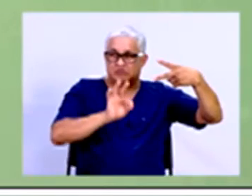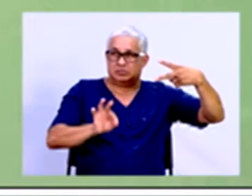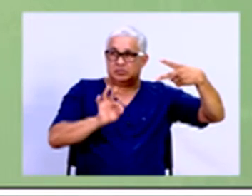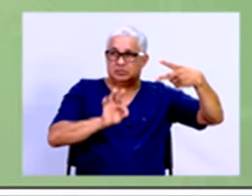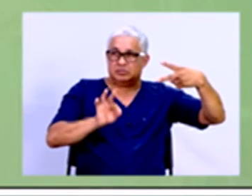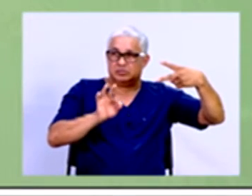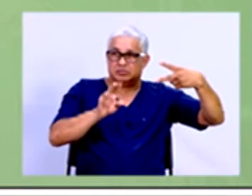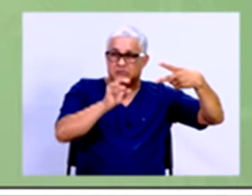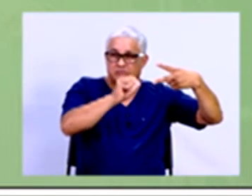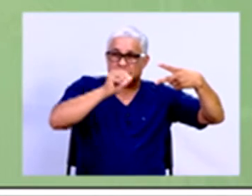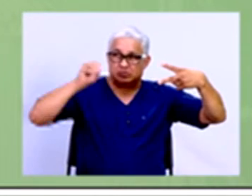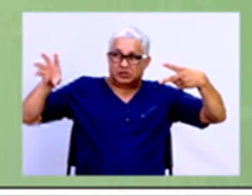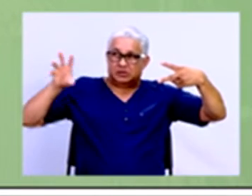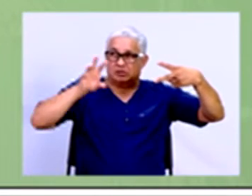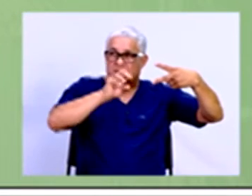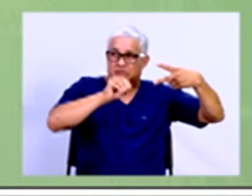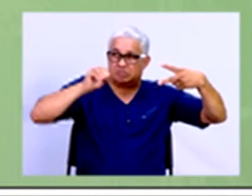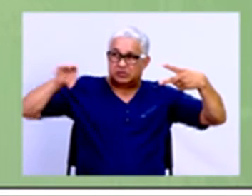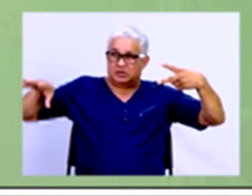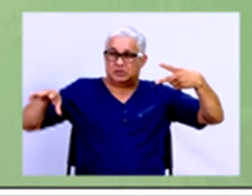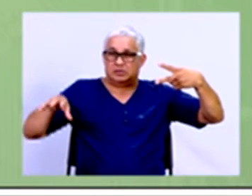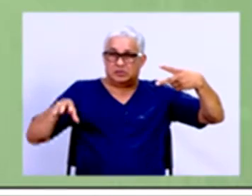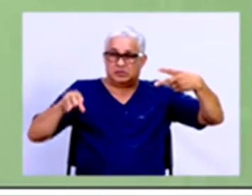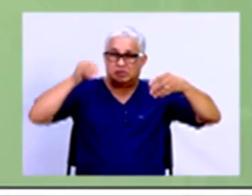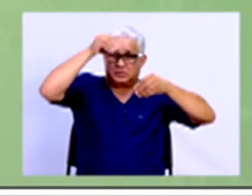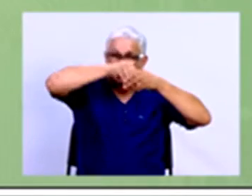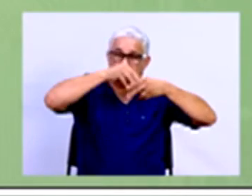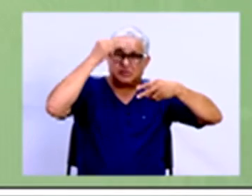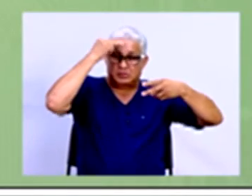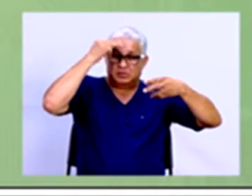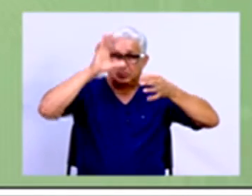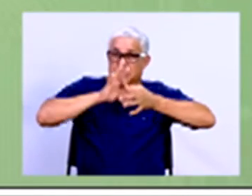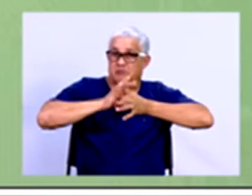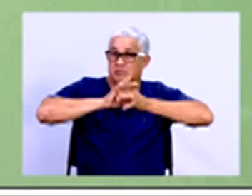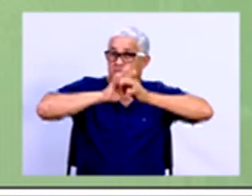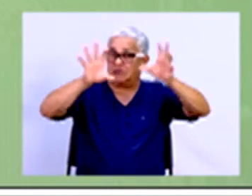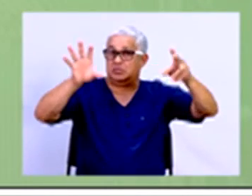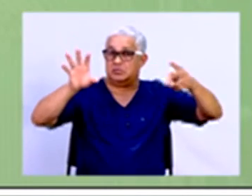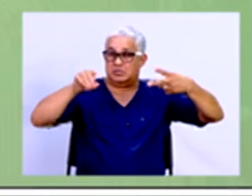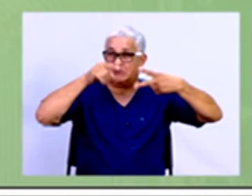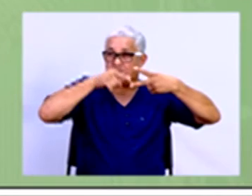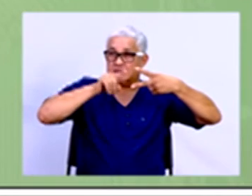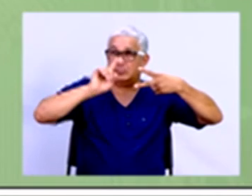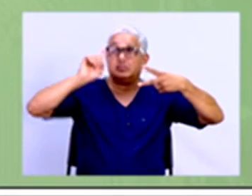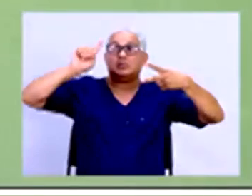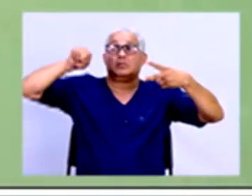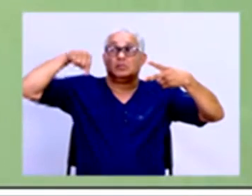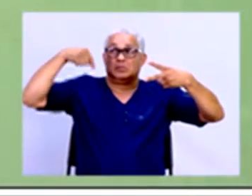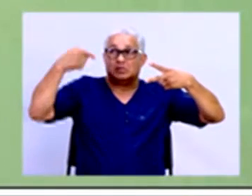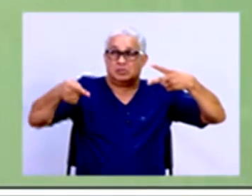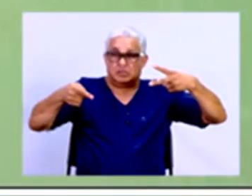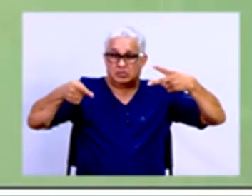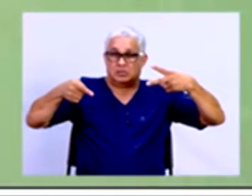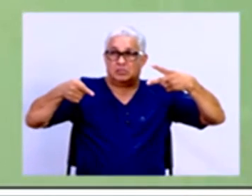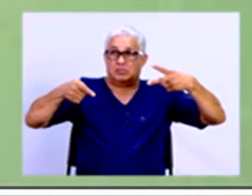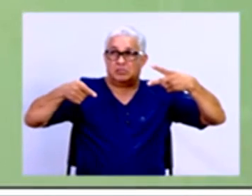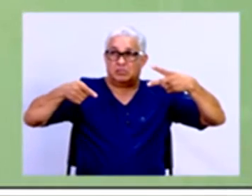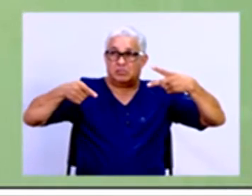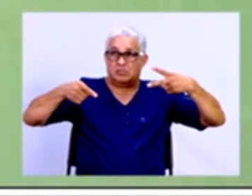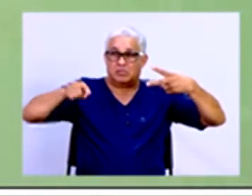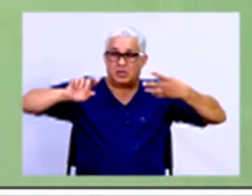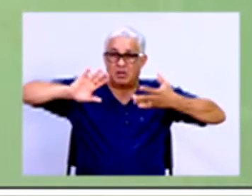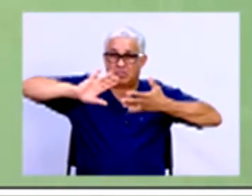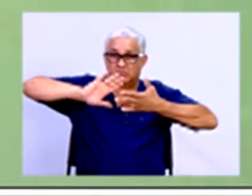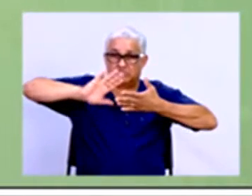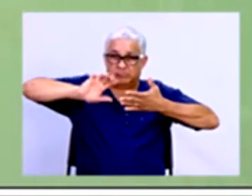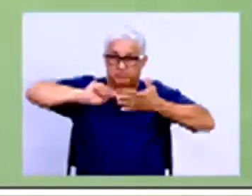as sessões que estão armazenadas na memória, ou seja, liberar a memória. E depois, de fato, a gente destrói a nossa sessão.